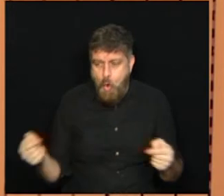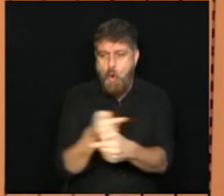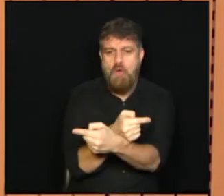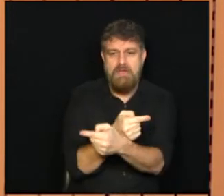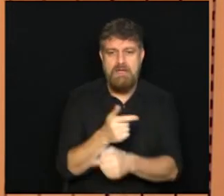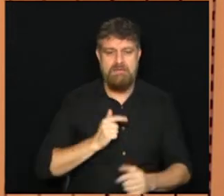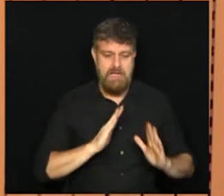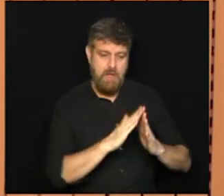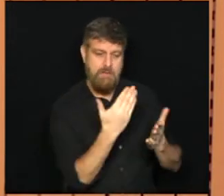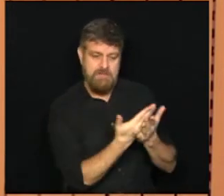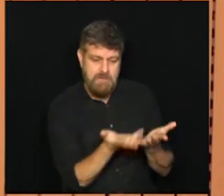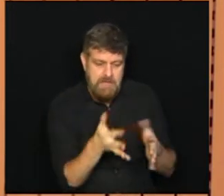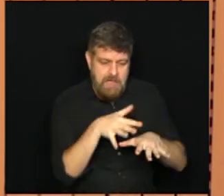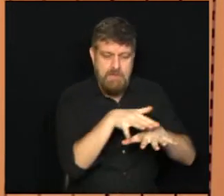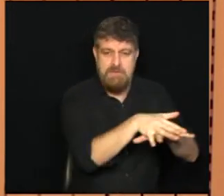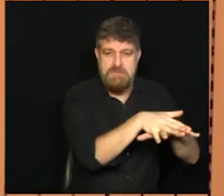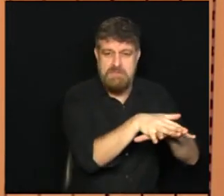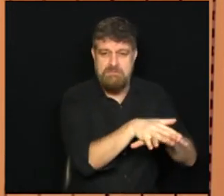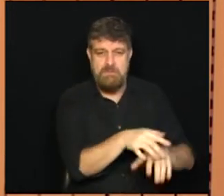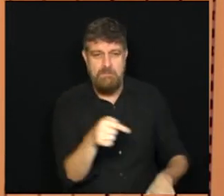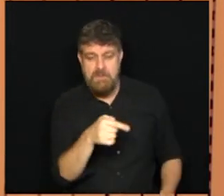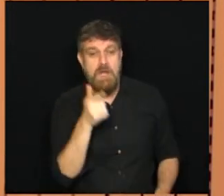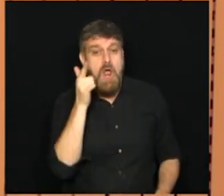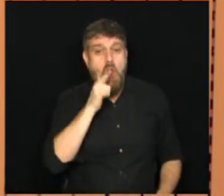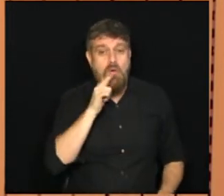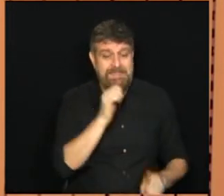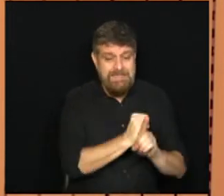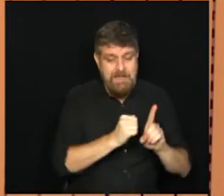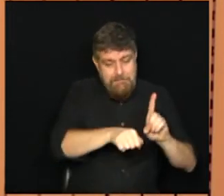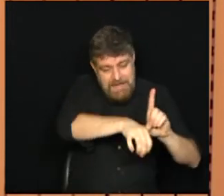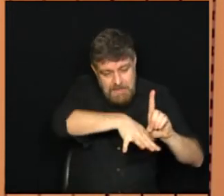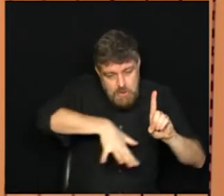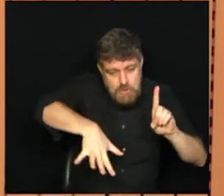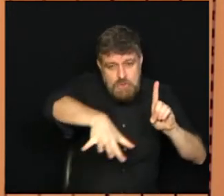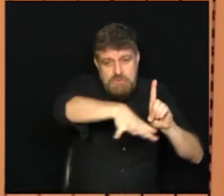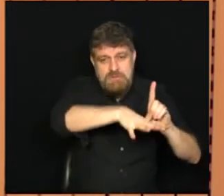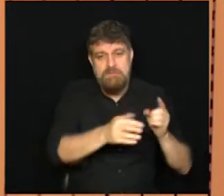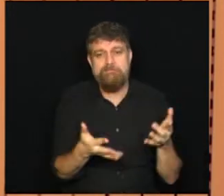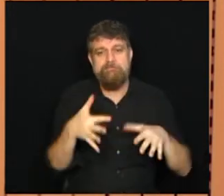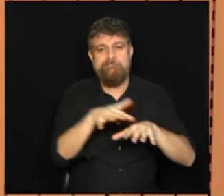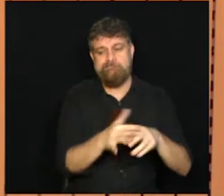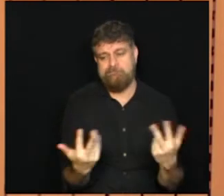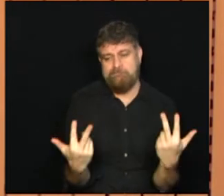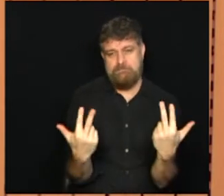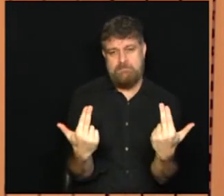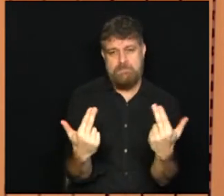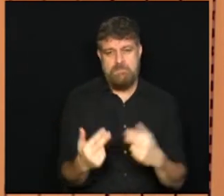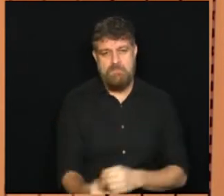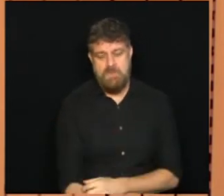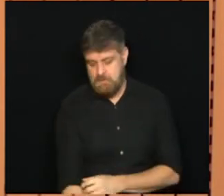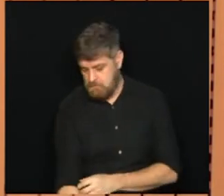uma escola inclusiva, para a gente conseguir ter uma sociedade mais inclusiva também.